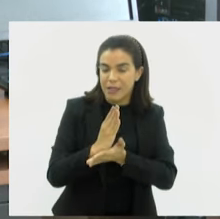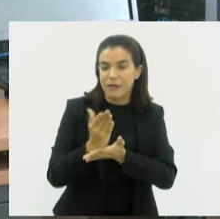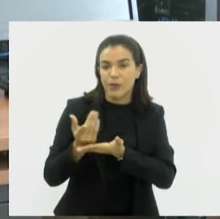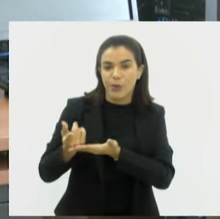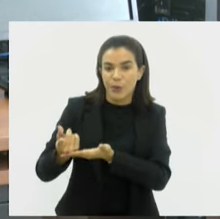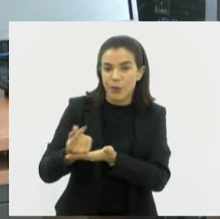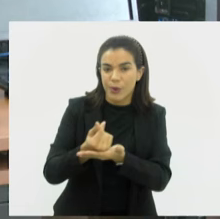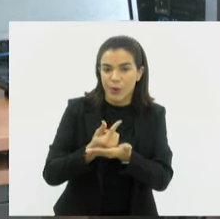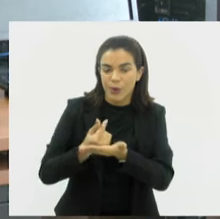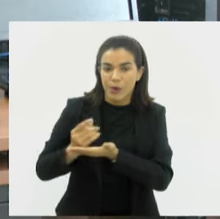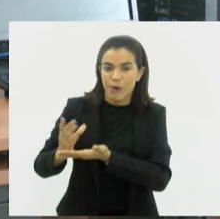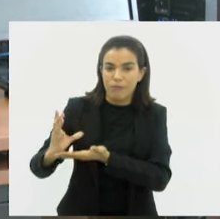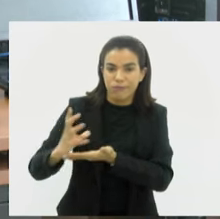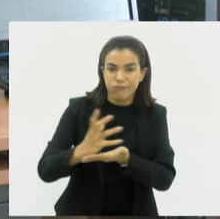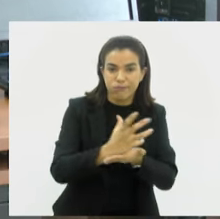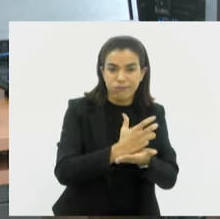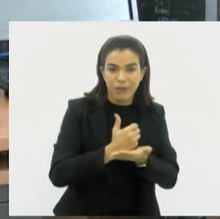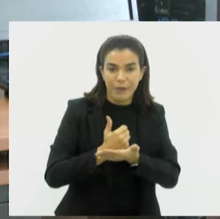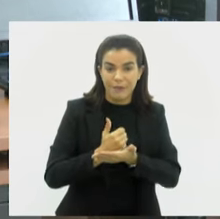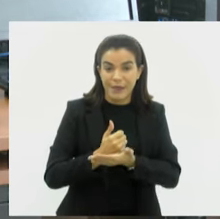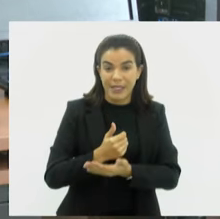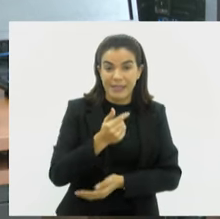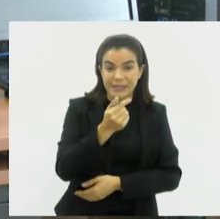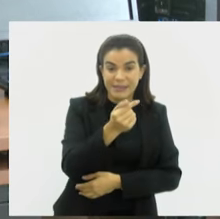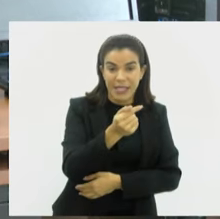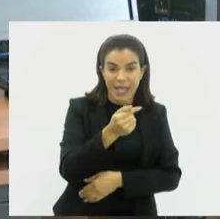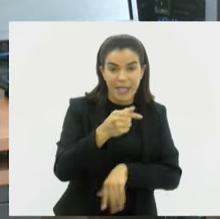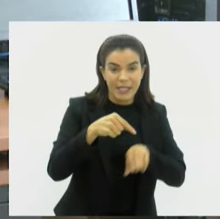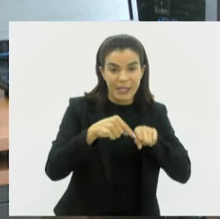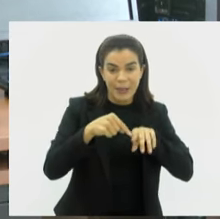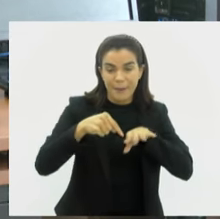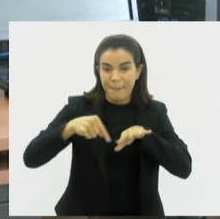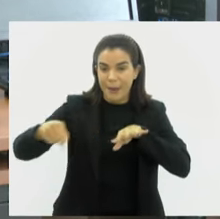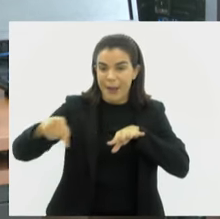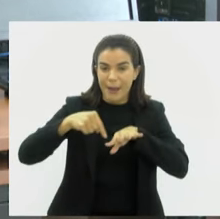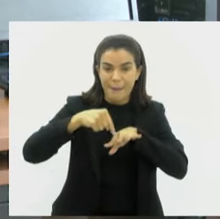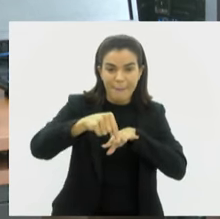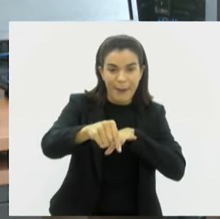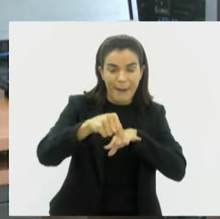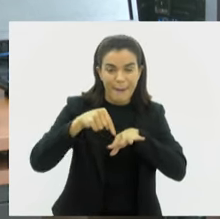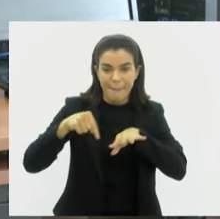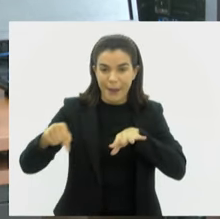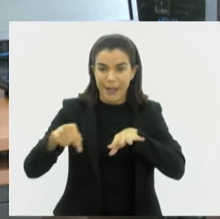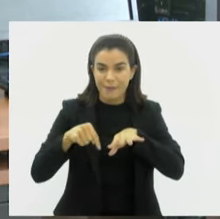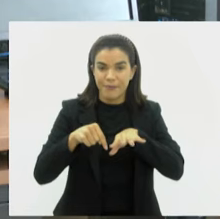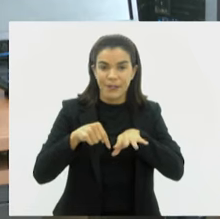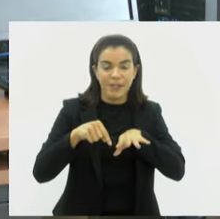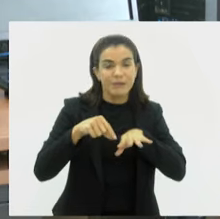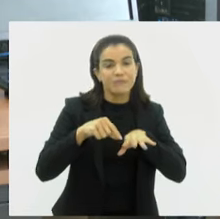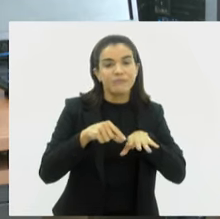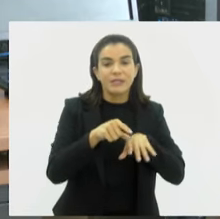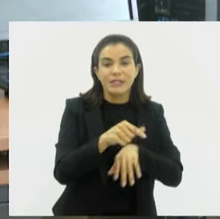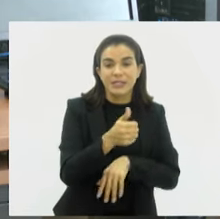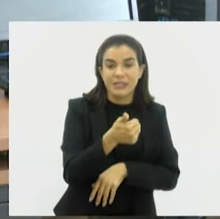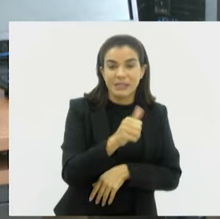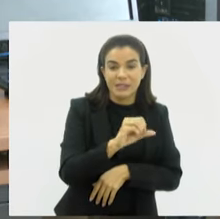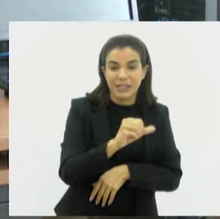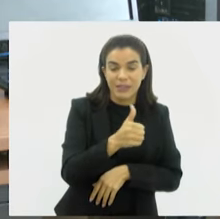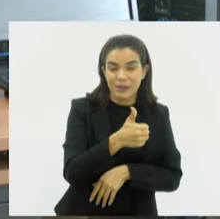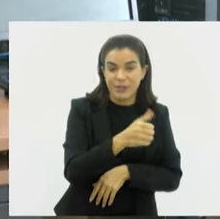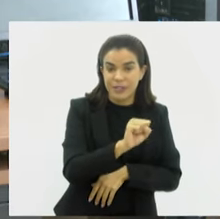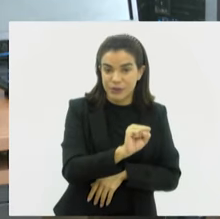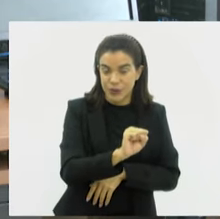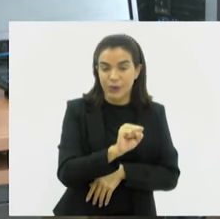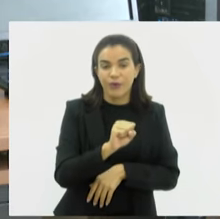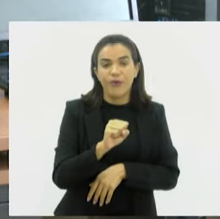do Estado. São 7 trechos rodoviários, entre eles o da Estrada de Ferro 118, também chamada